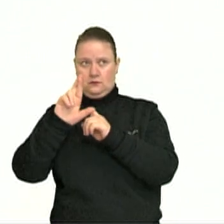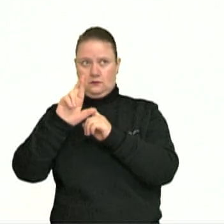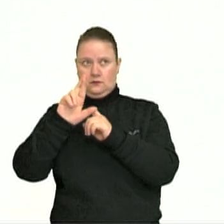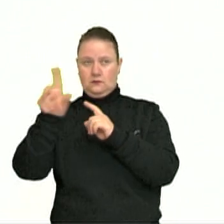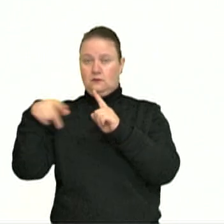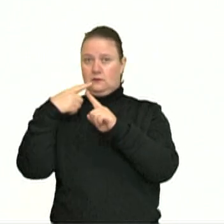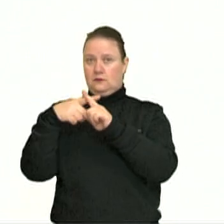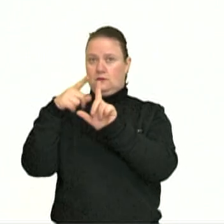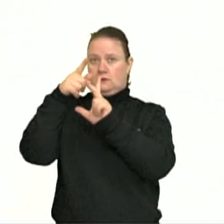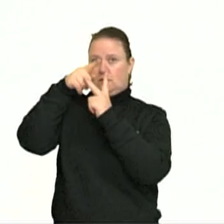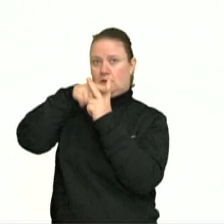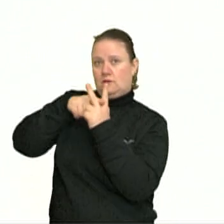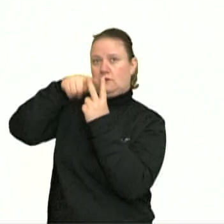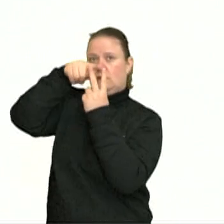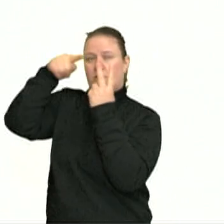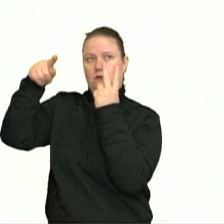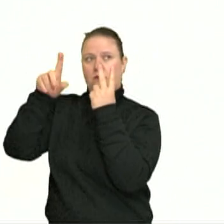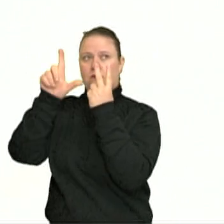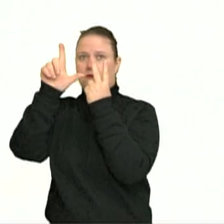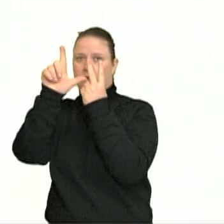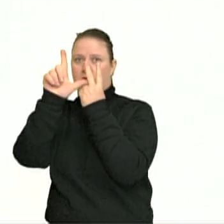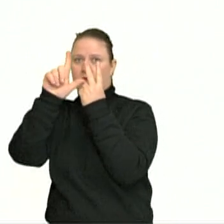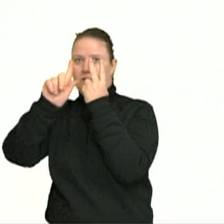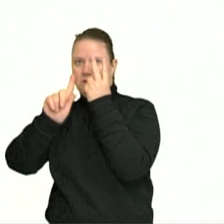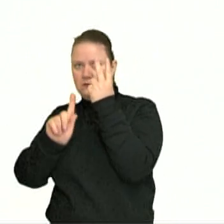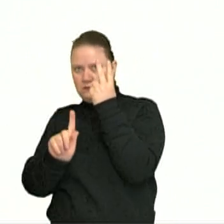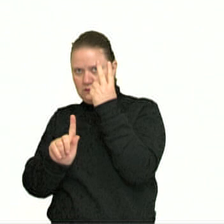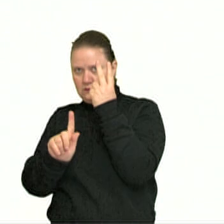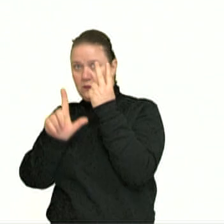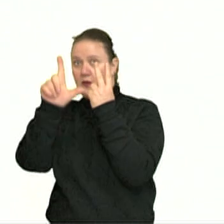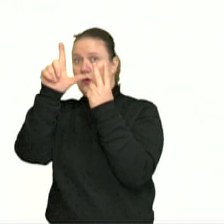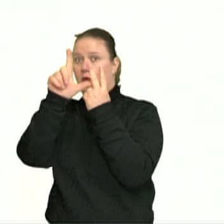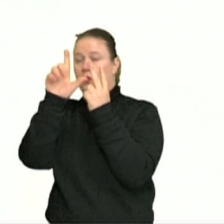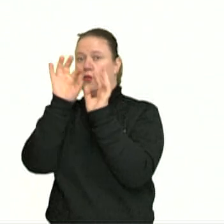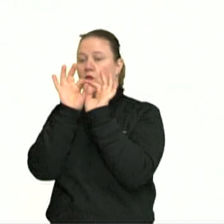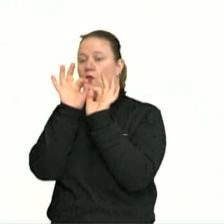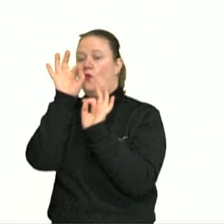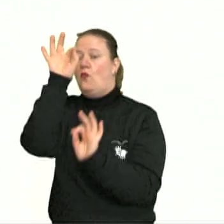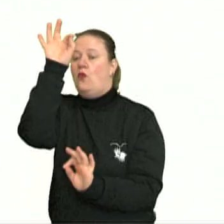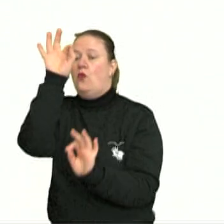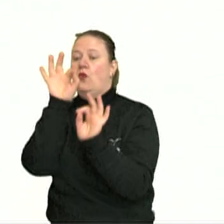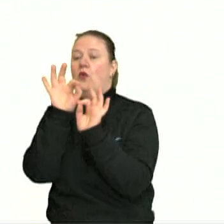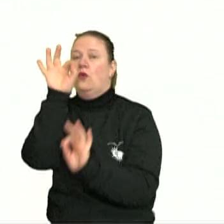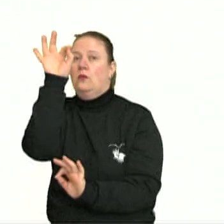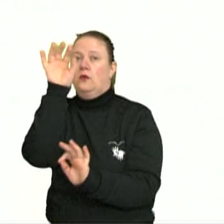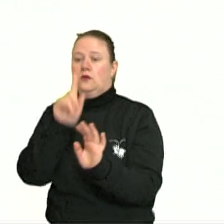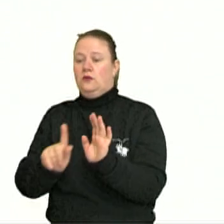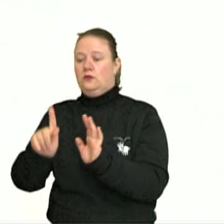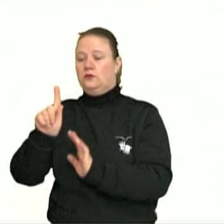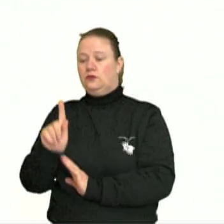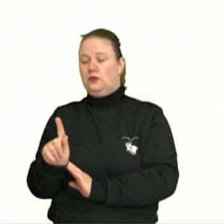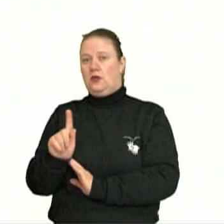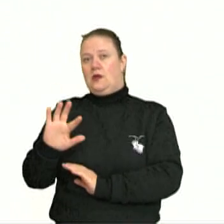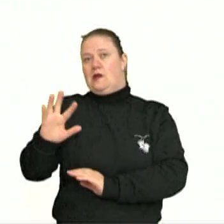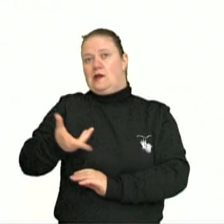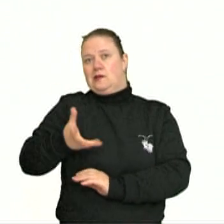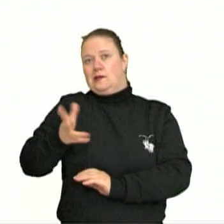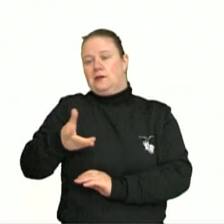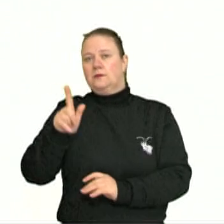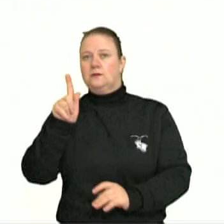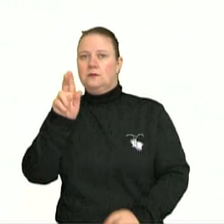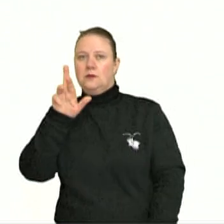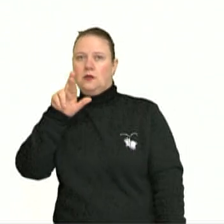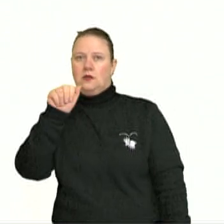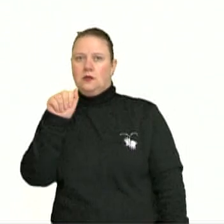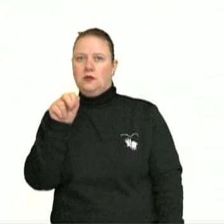certo? Em que T é o período, o L é o comprimento do pêndulo e G a aceleração gravitacional,